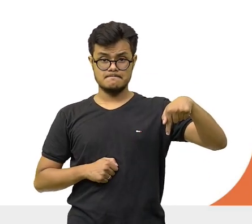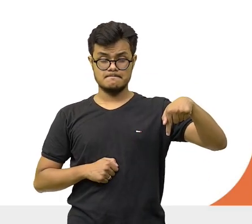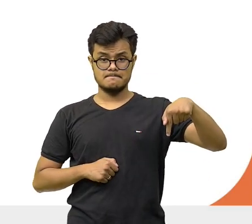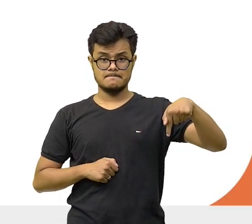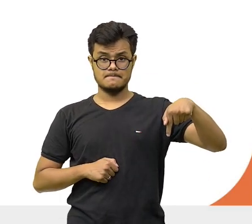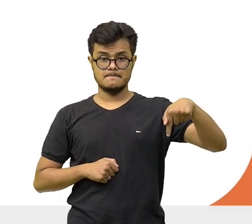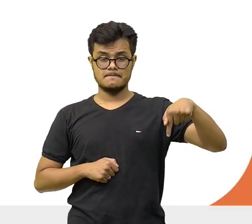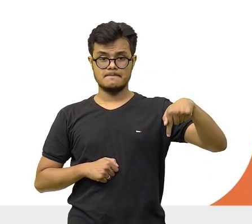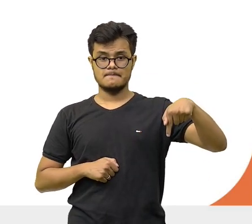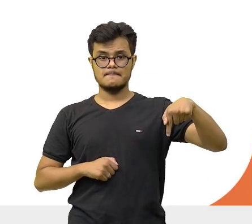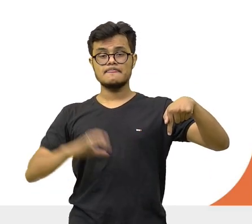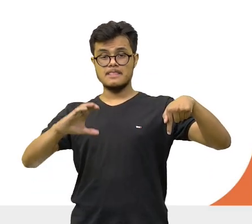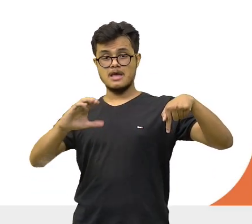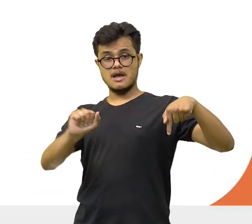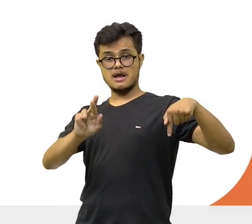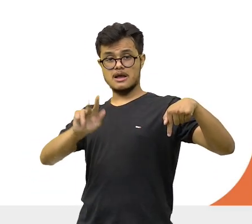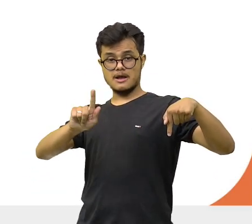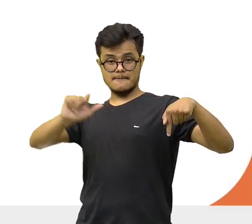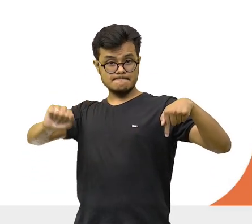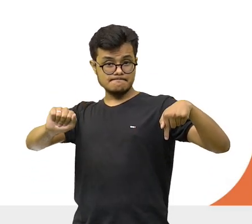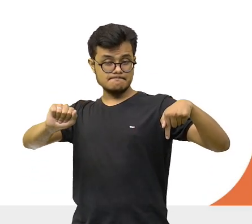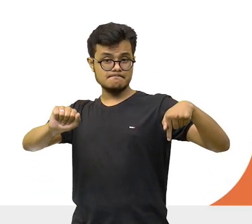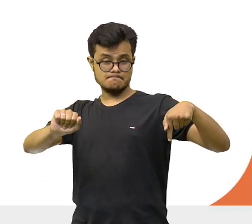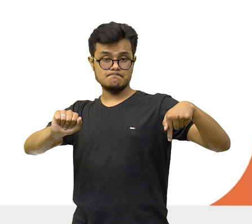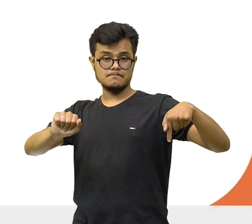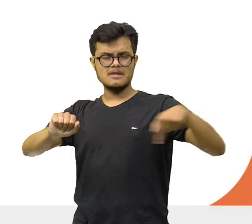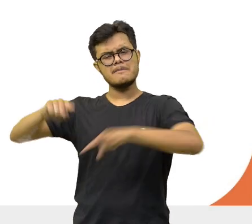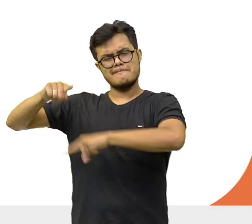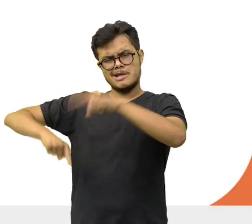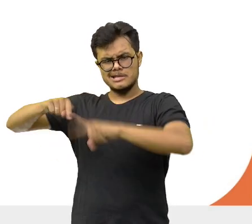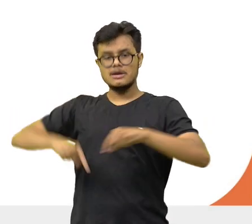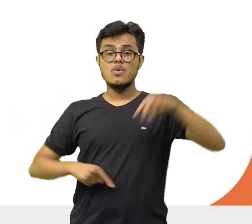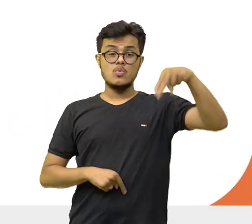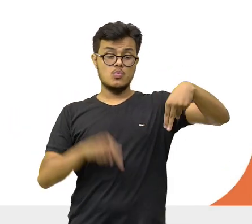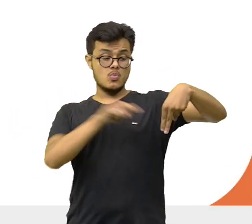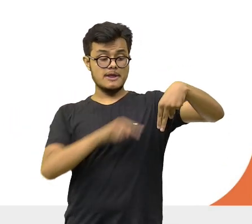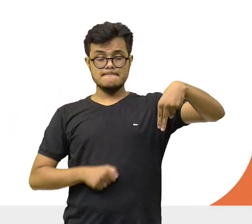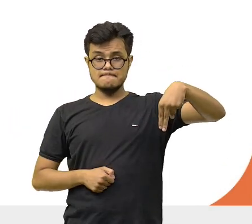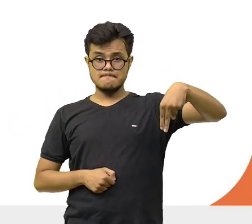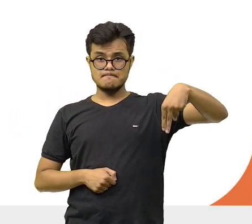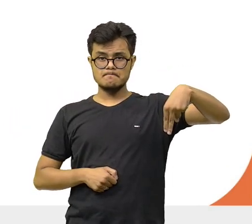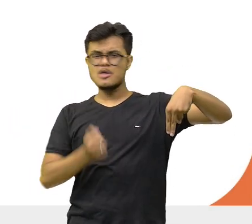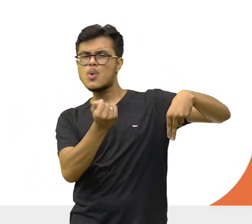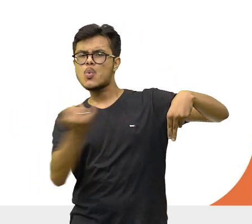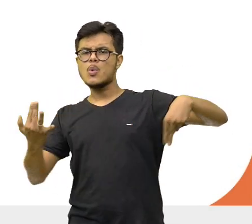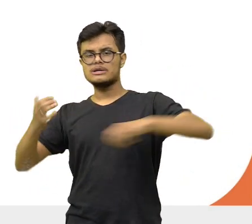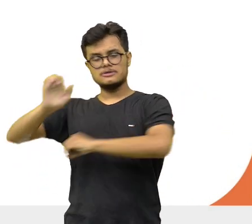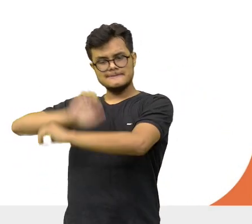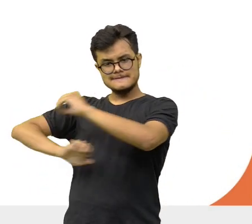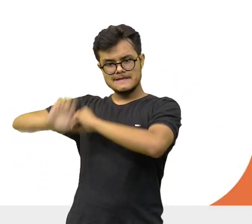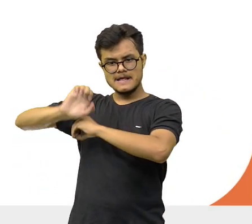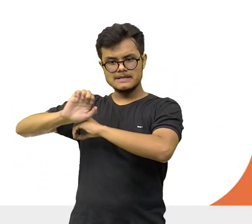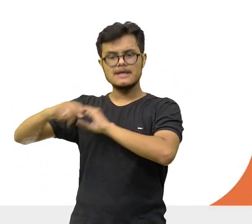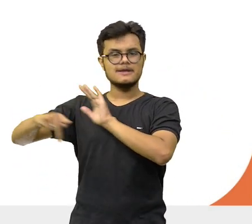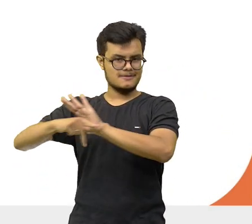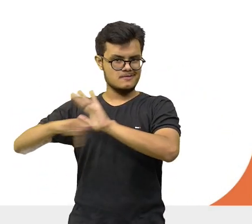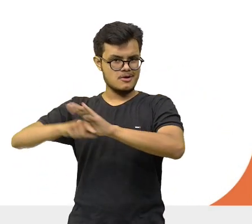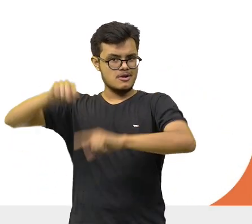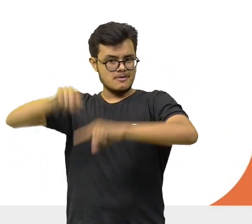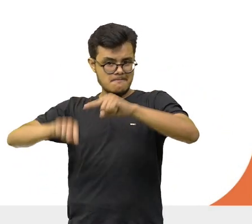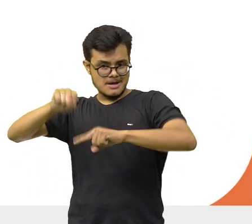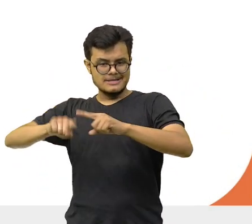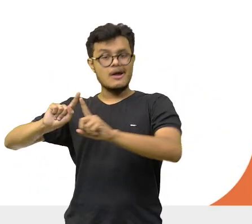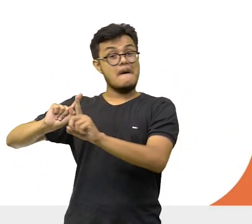a carga de um determinado corpo, o N representa o número de elétrons que tem em excesso